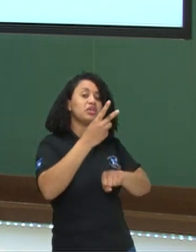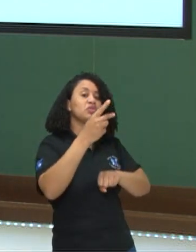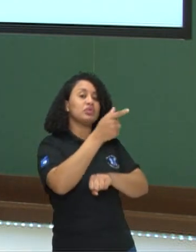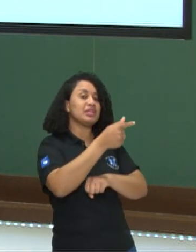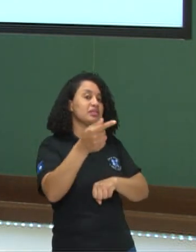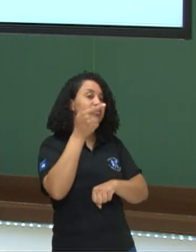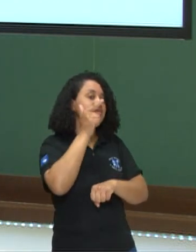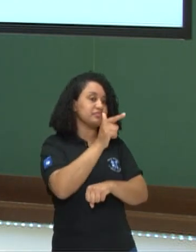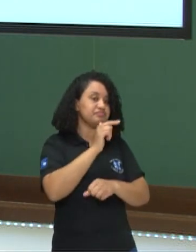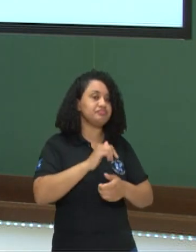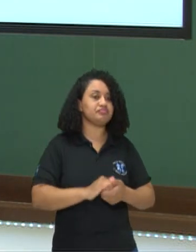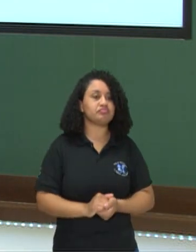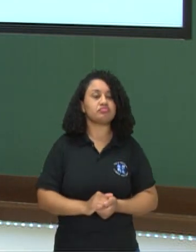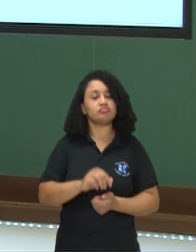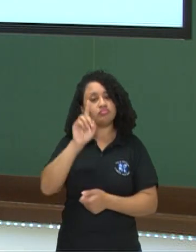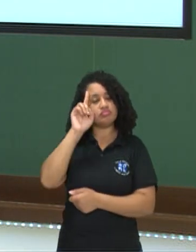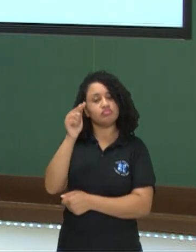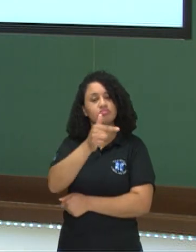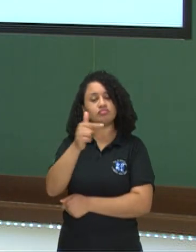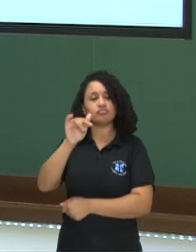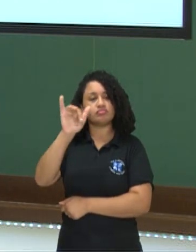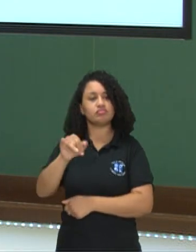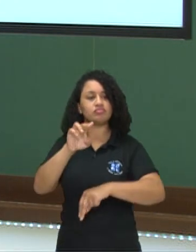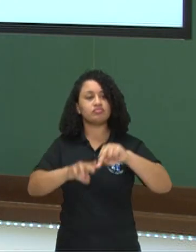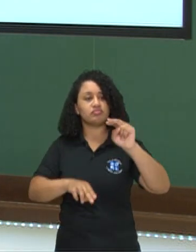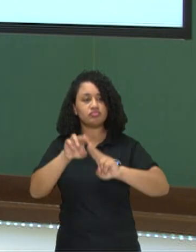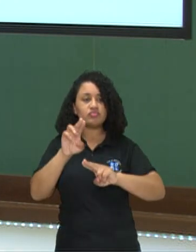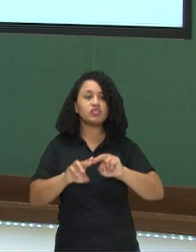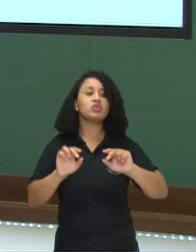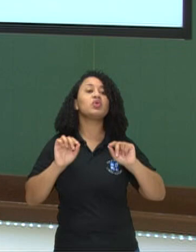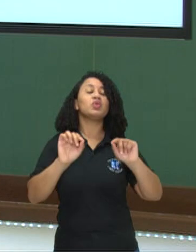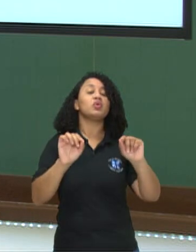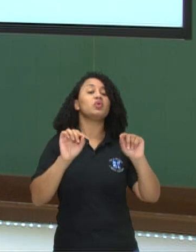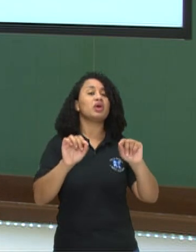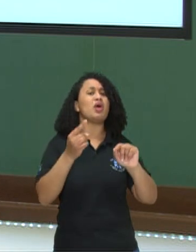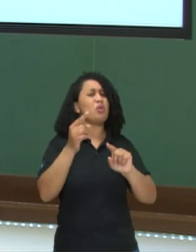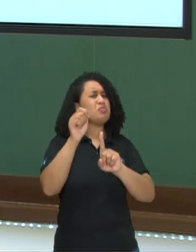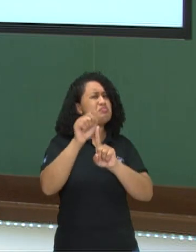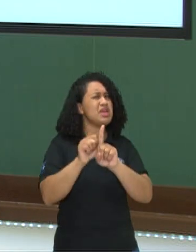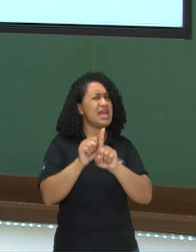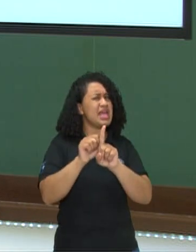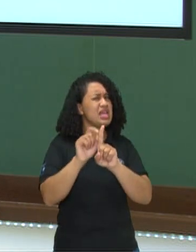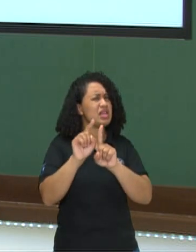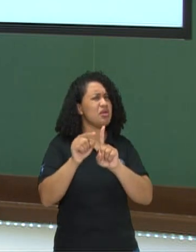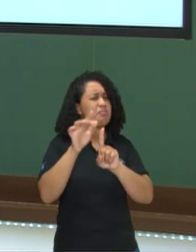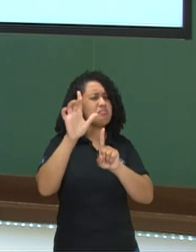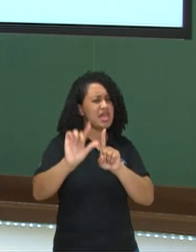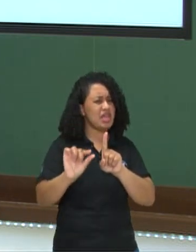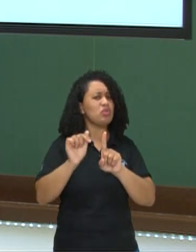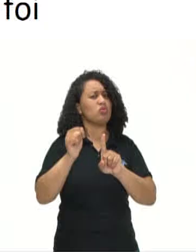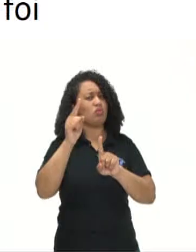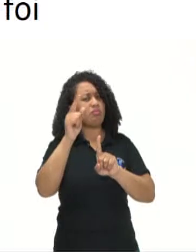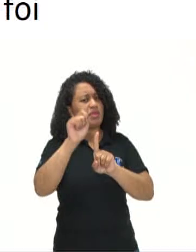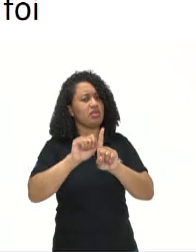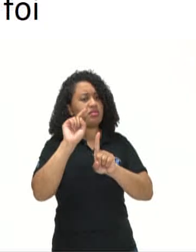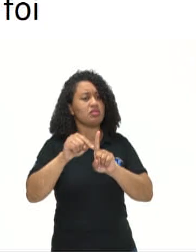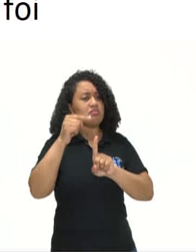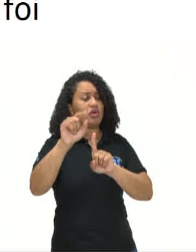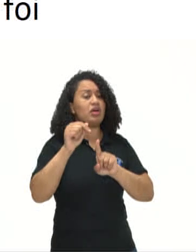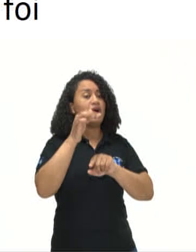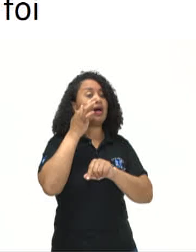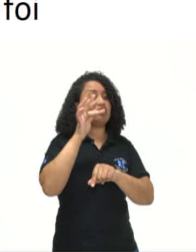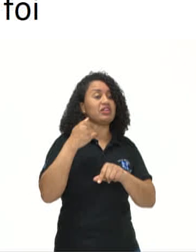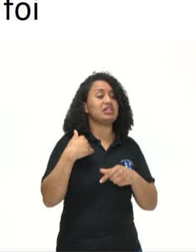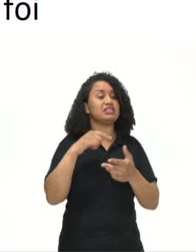semanas. Em 22 de junho de 1940, menos de um mês depois que a Alemanha invadiu a França assinou